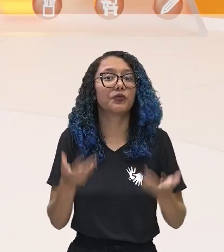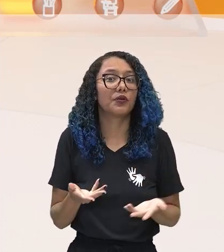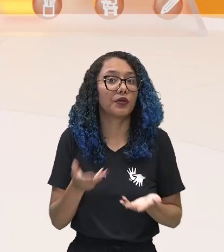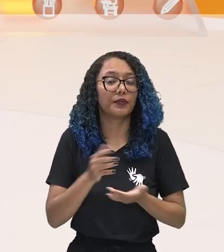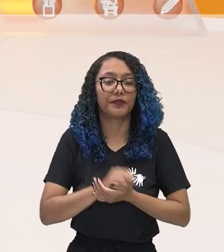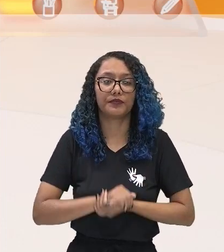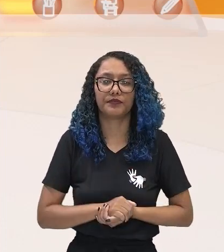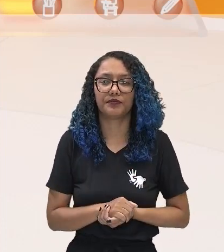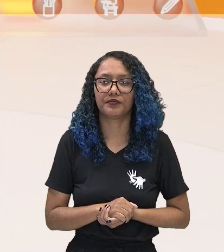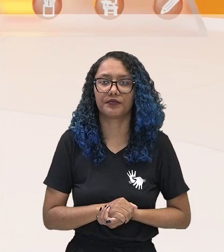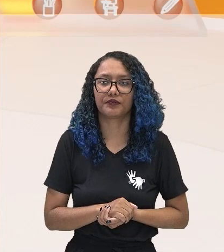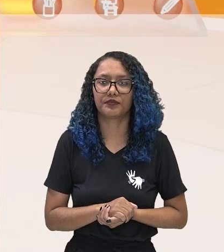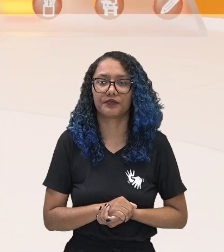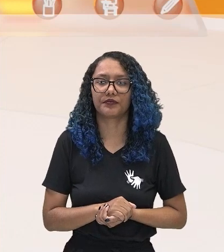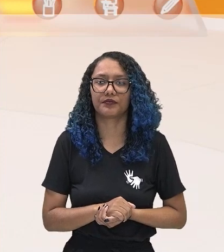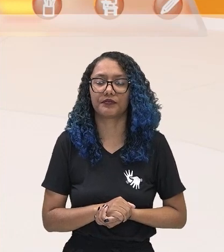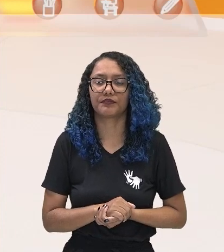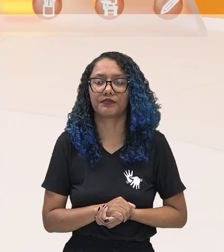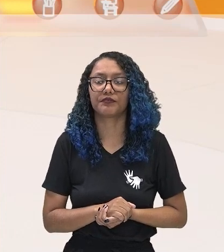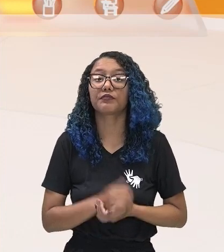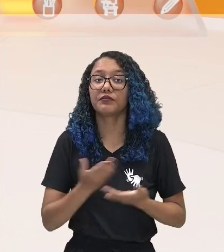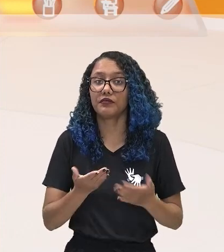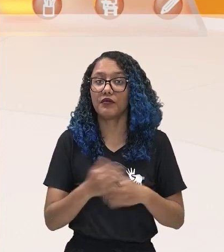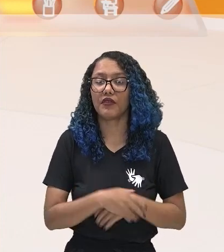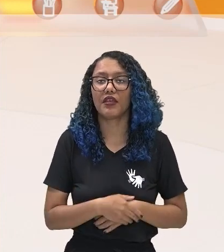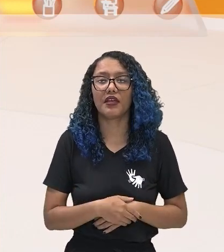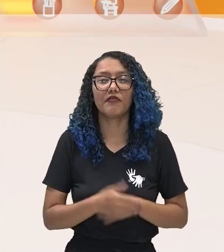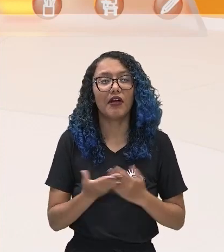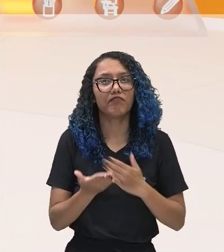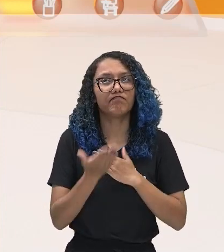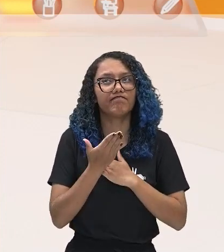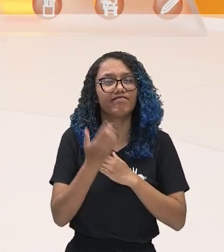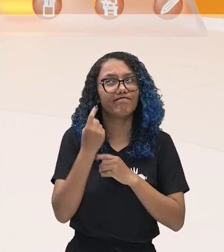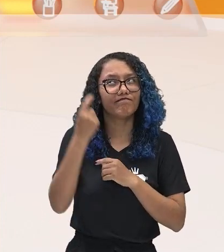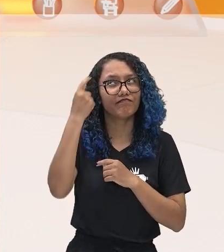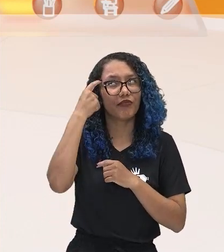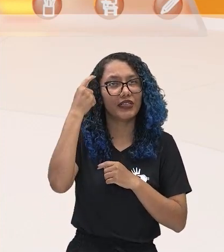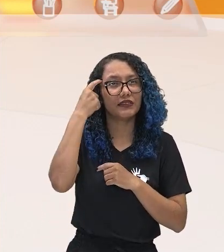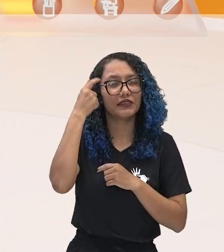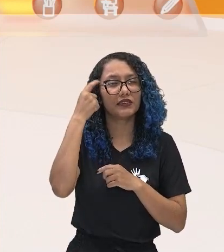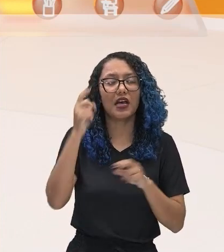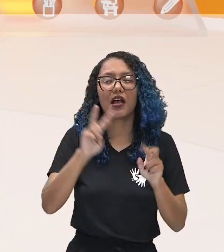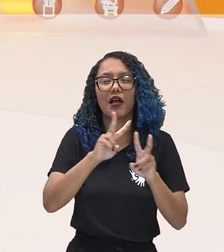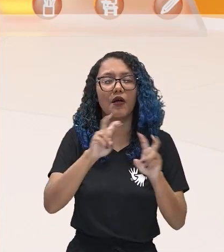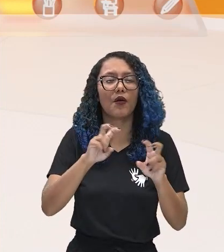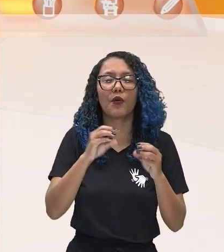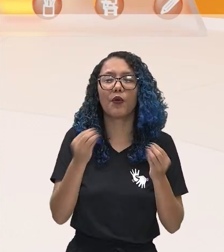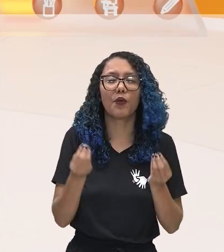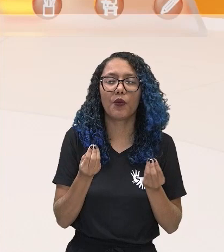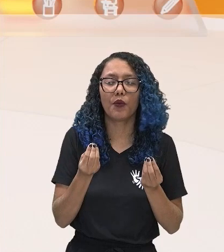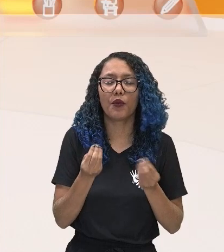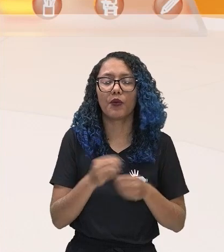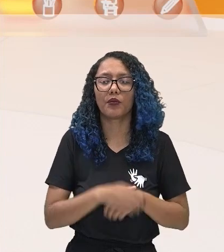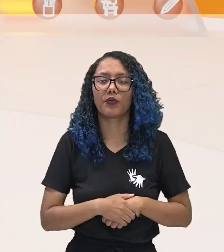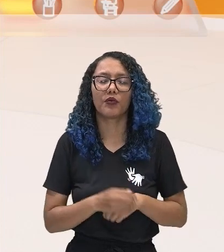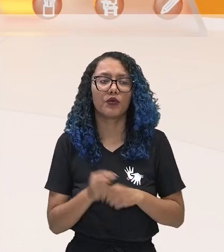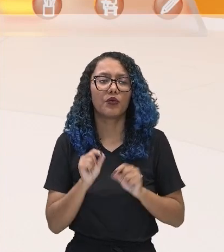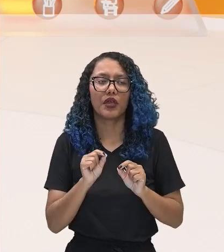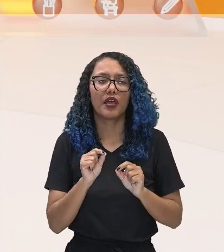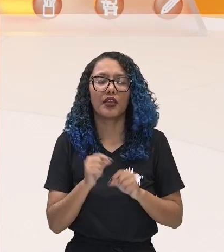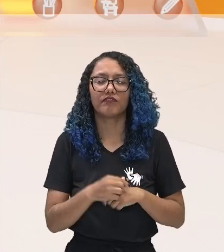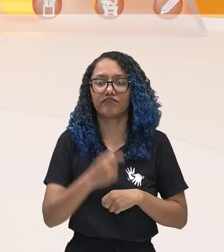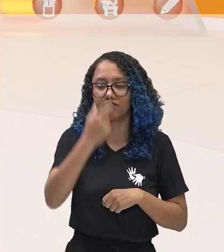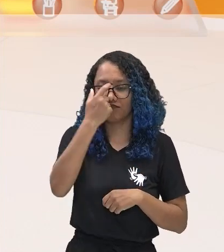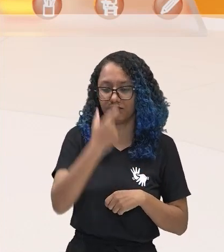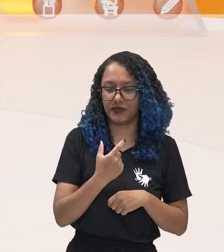dessa aula é que ela vai nos ajudar a pensar. Pensar sobre o quê? A nossa maneira de ser, a nossa maneira de